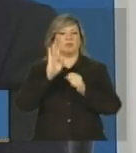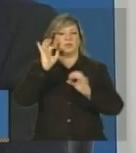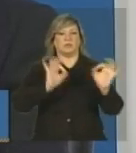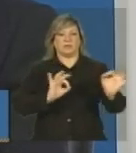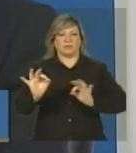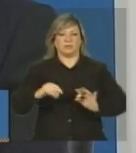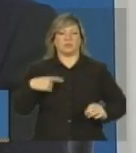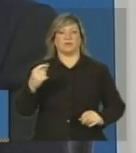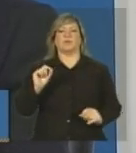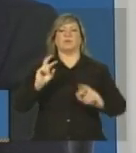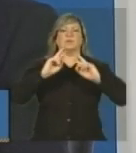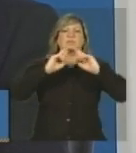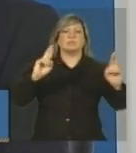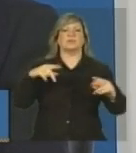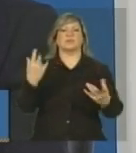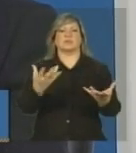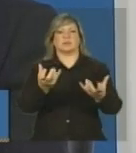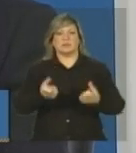as denúncias recebidas,